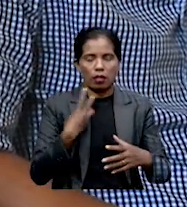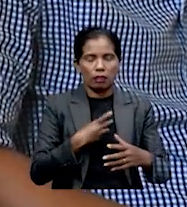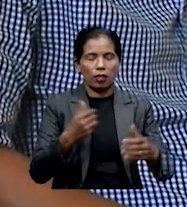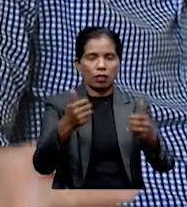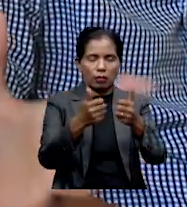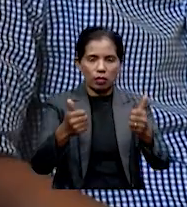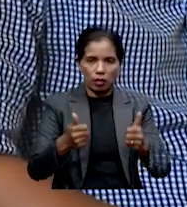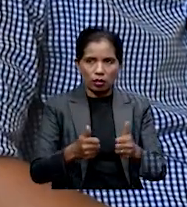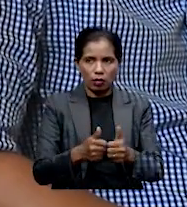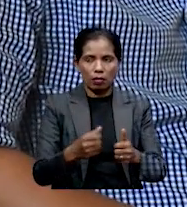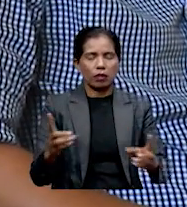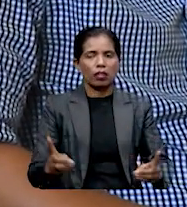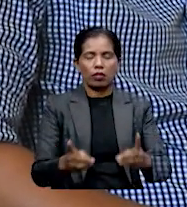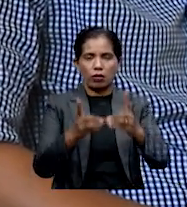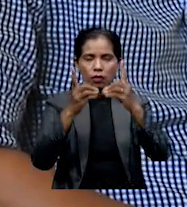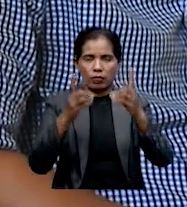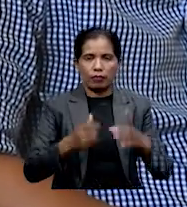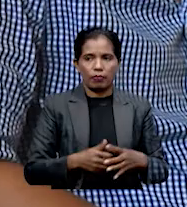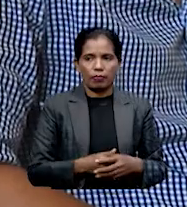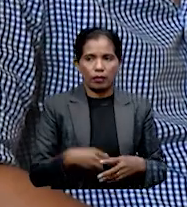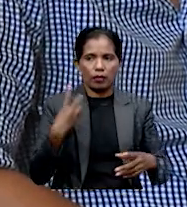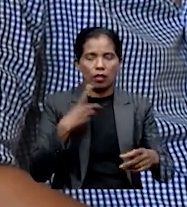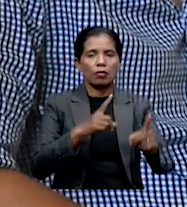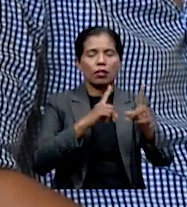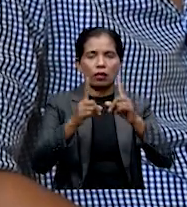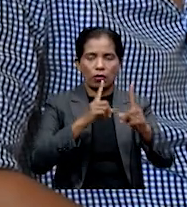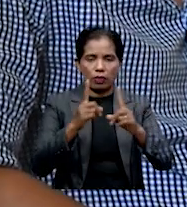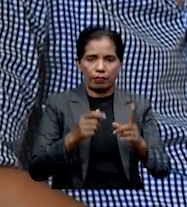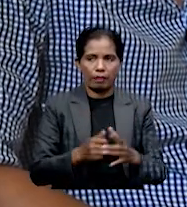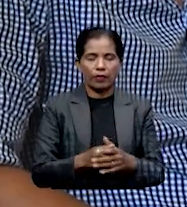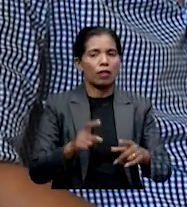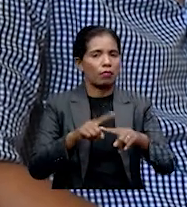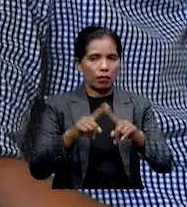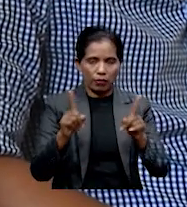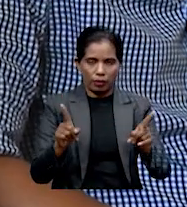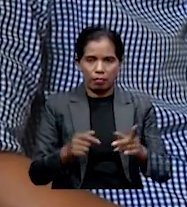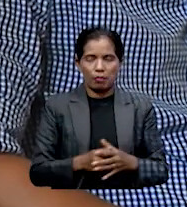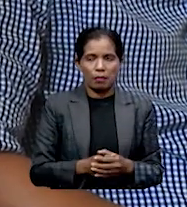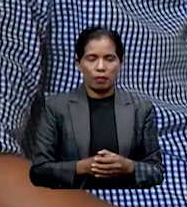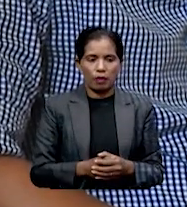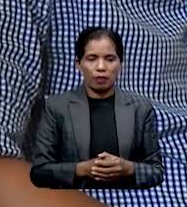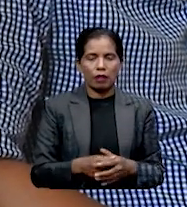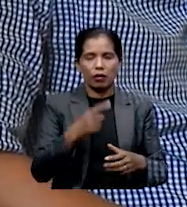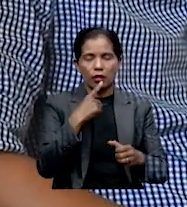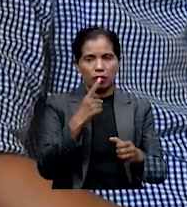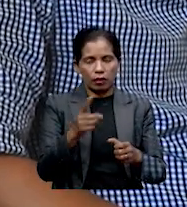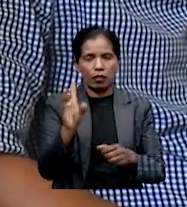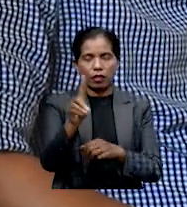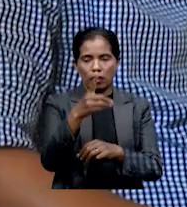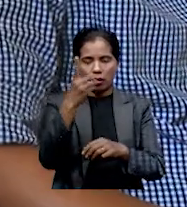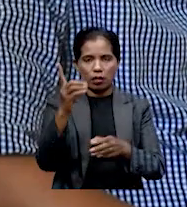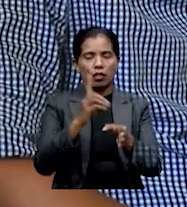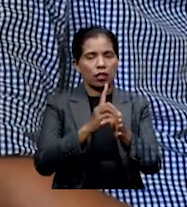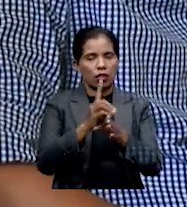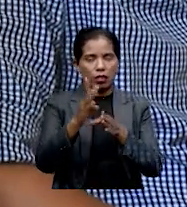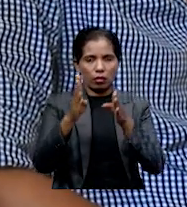administração, ame se assur malo, ame se colher. Mas Ansoin dader diretor